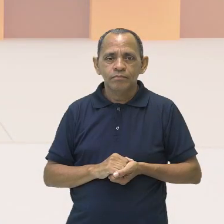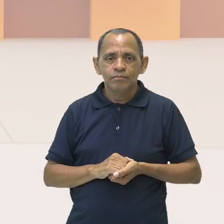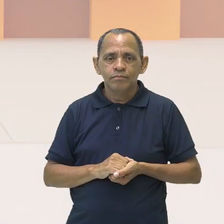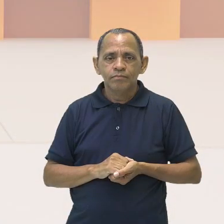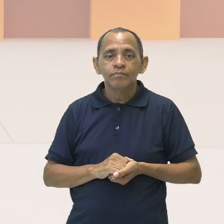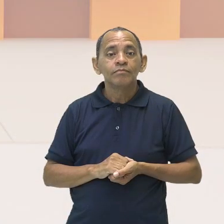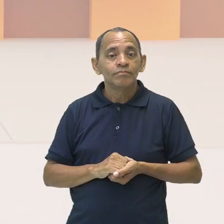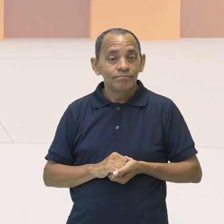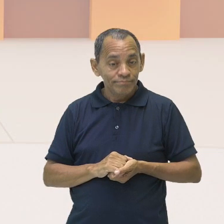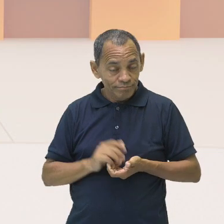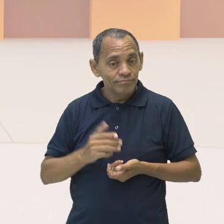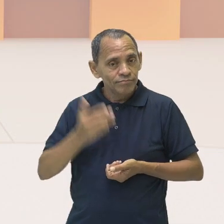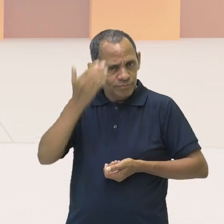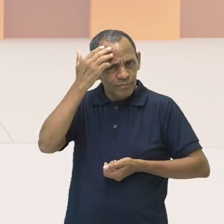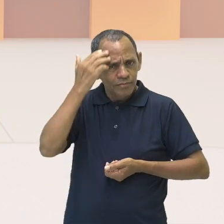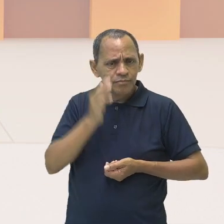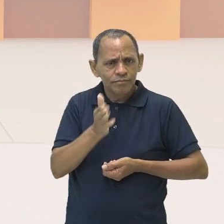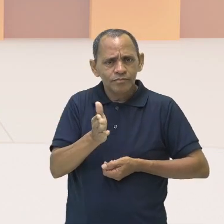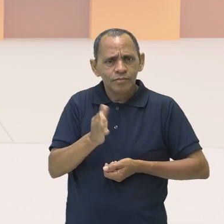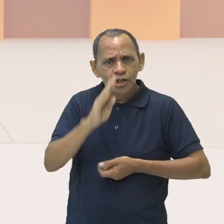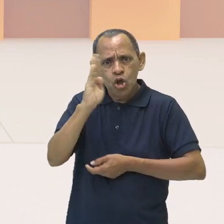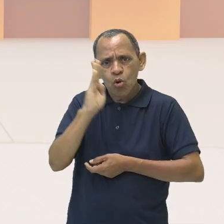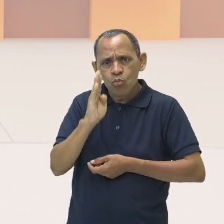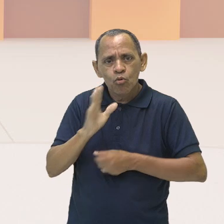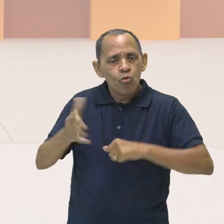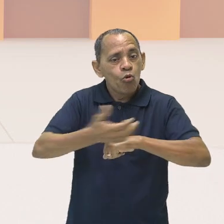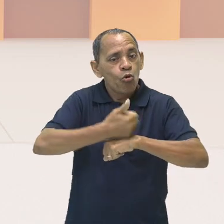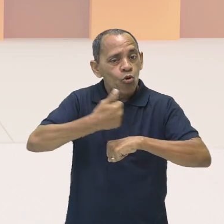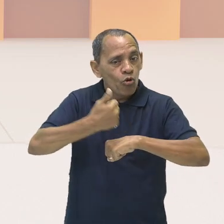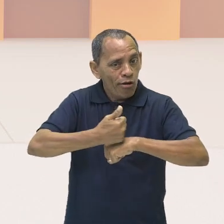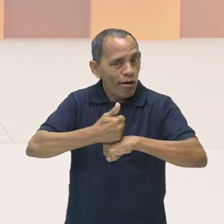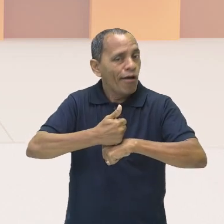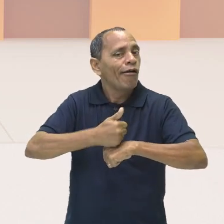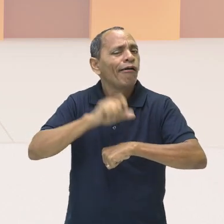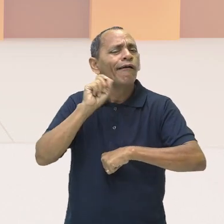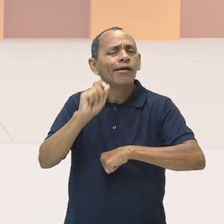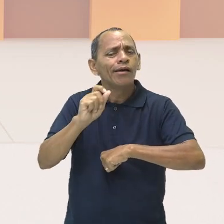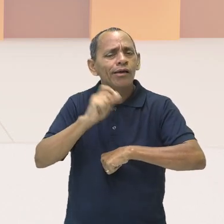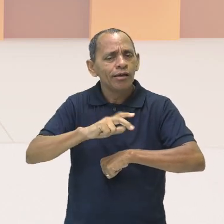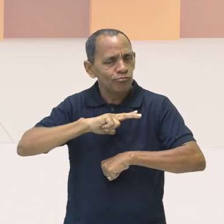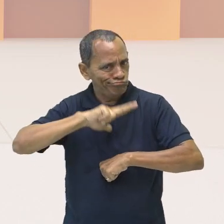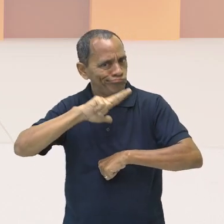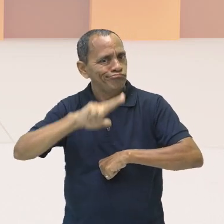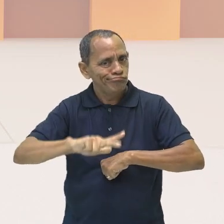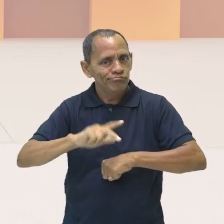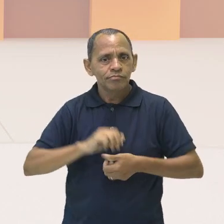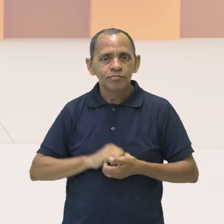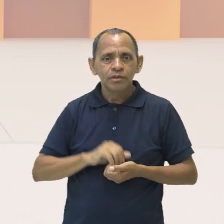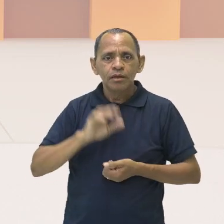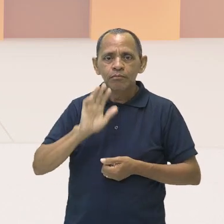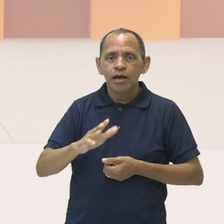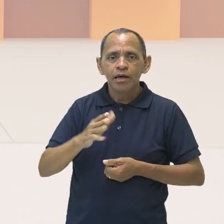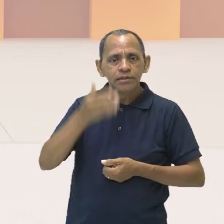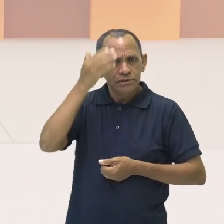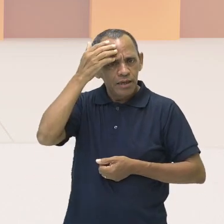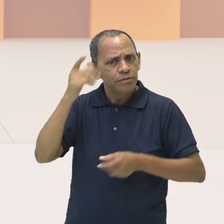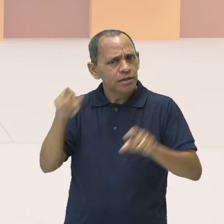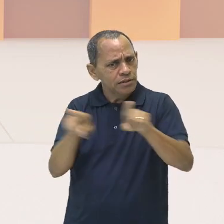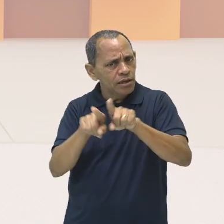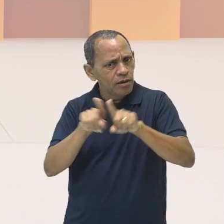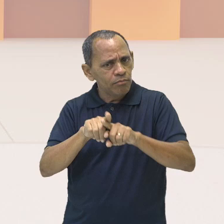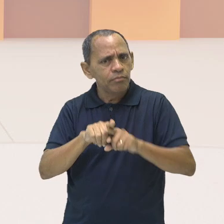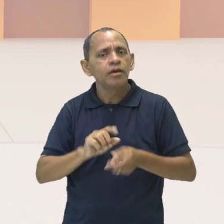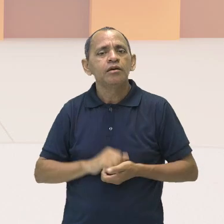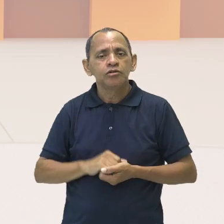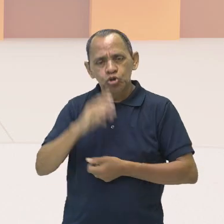Certo, nós sabemos que o Brasil foi colonizado por Portugal. Mas você sabia que o Brasil já foi